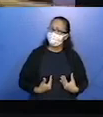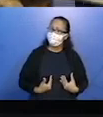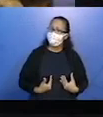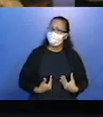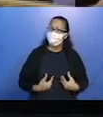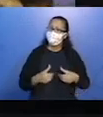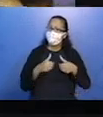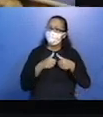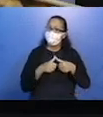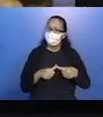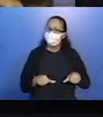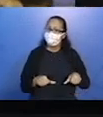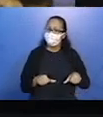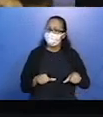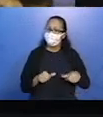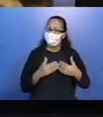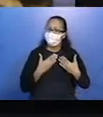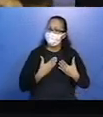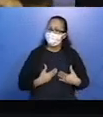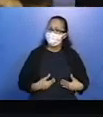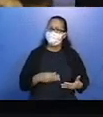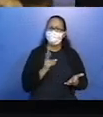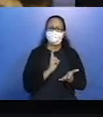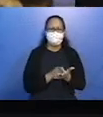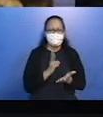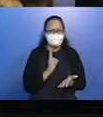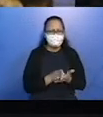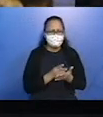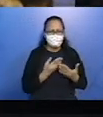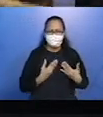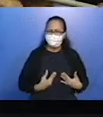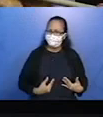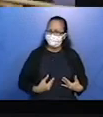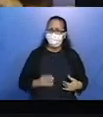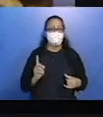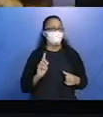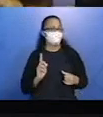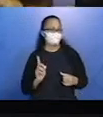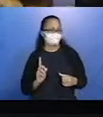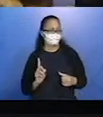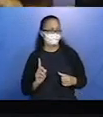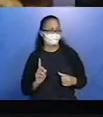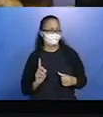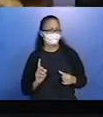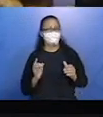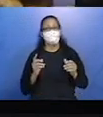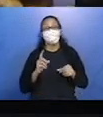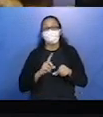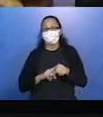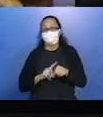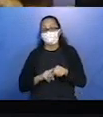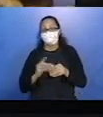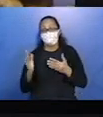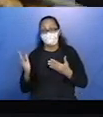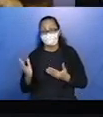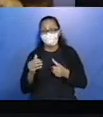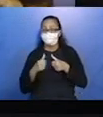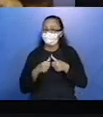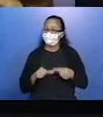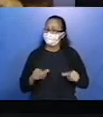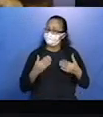estar cansado quer dizer que ele é sempre cansado? Não, nesse momento ele está cansado,